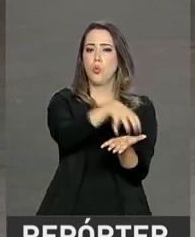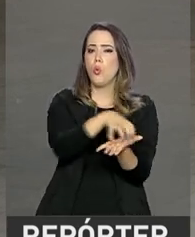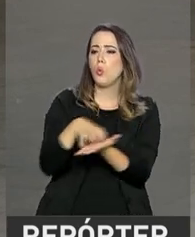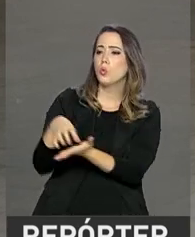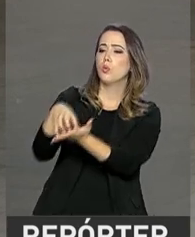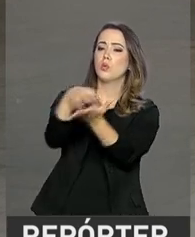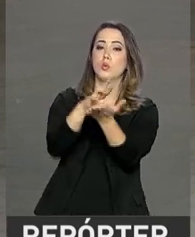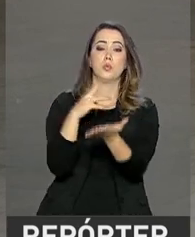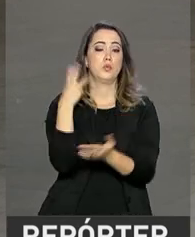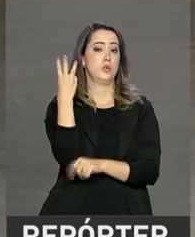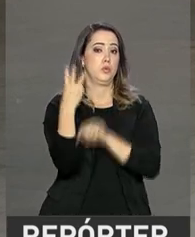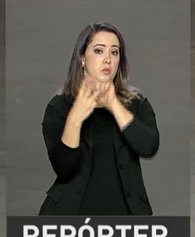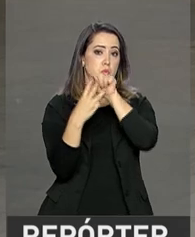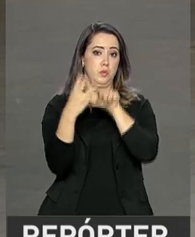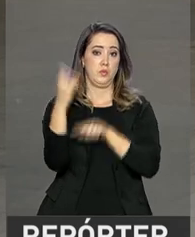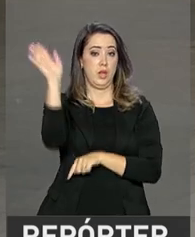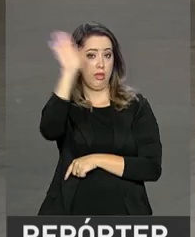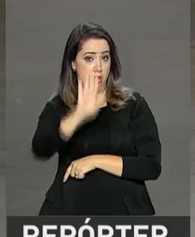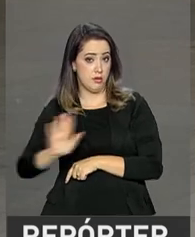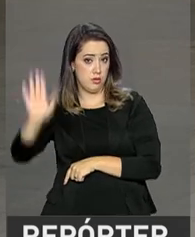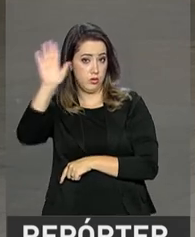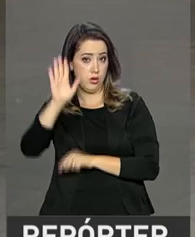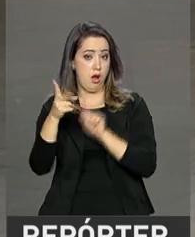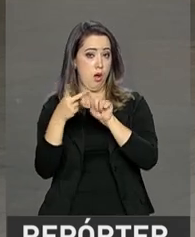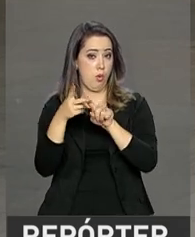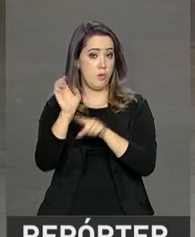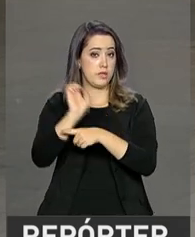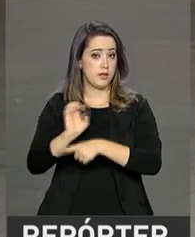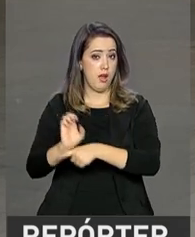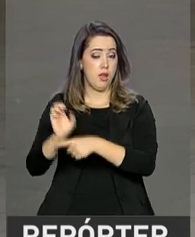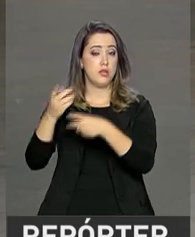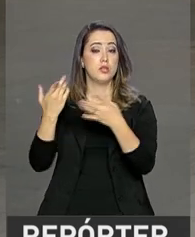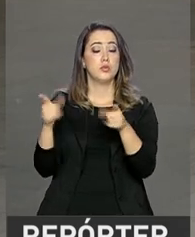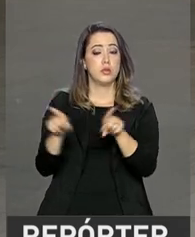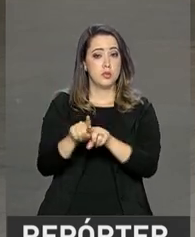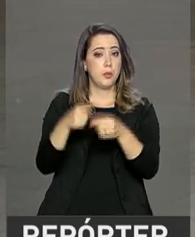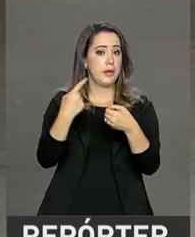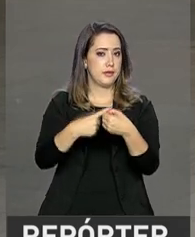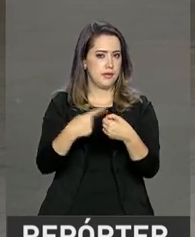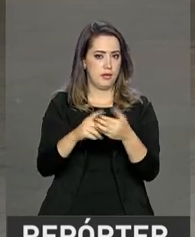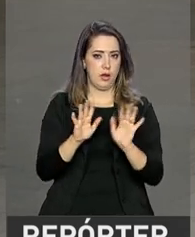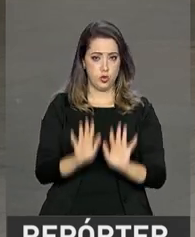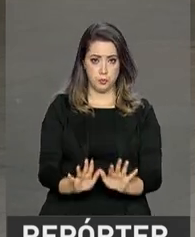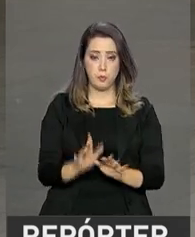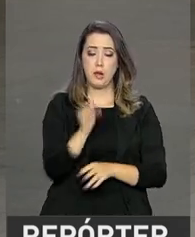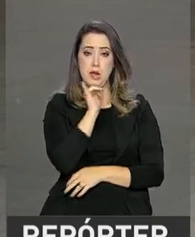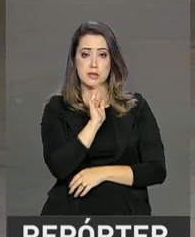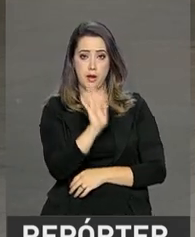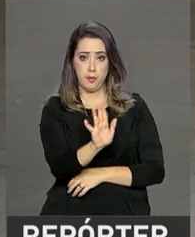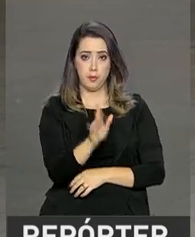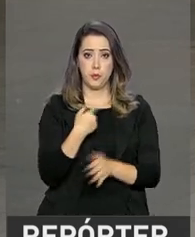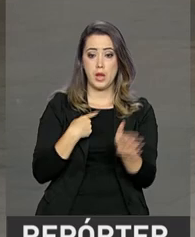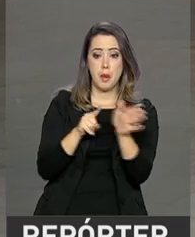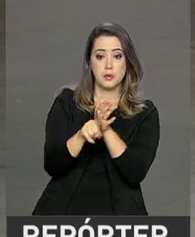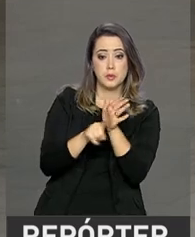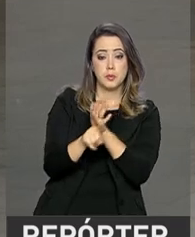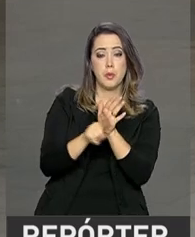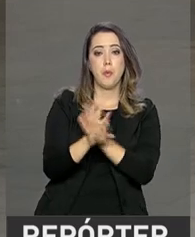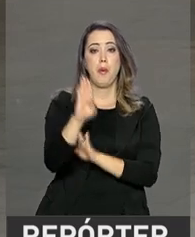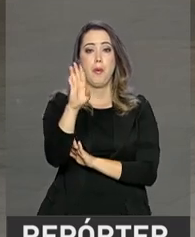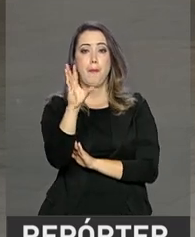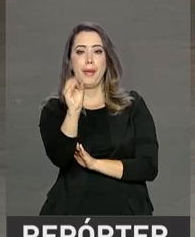nas três esferas, nacional, estadual e municipal. Eu vou dar alguns exemplos. Investigações e boletins